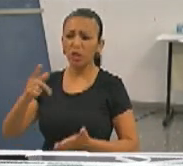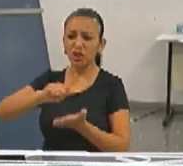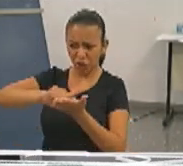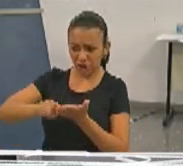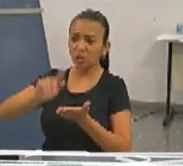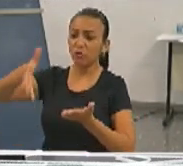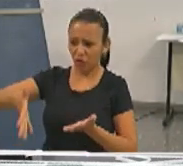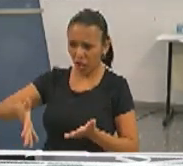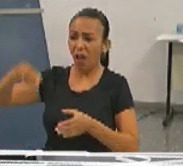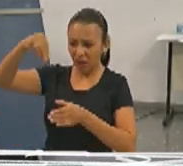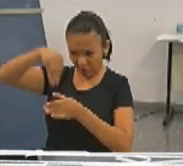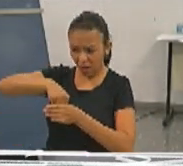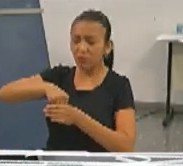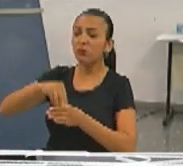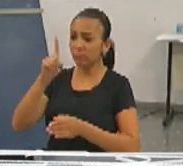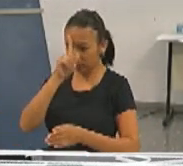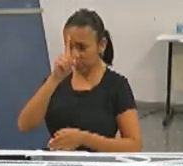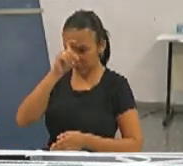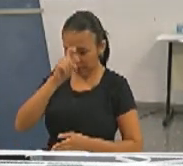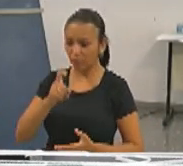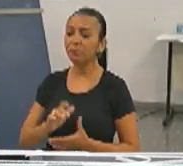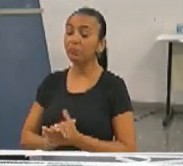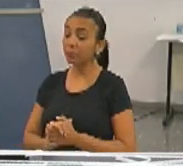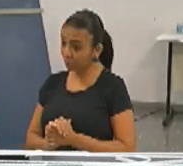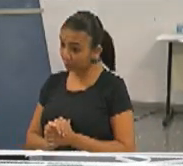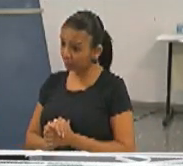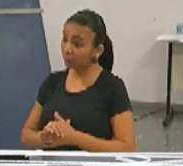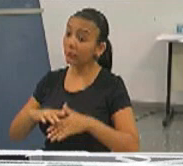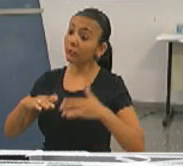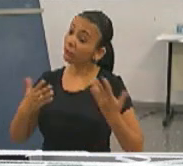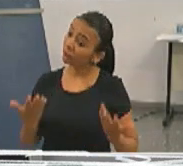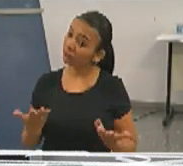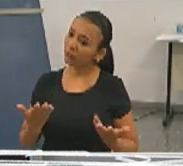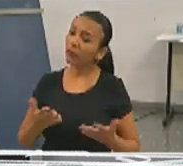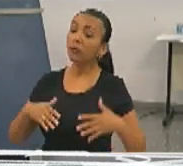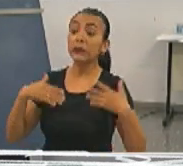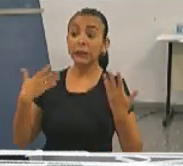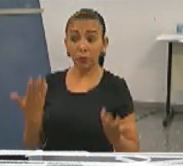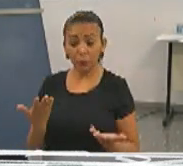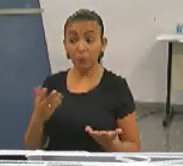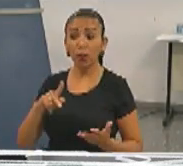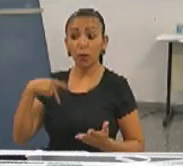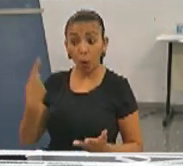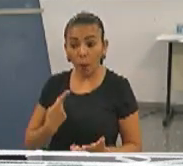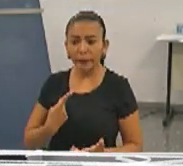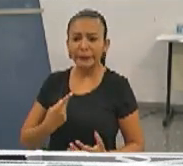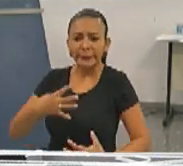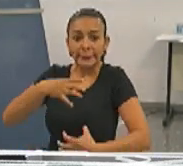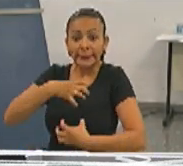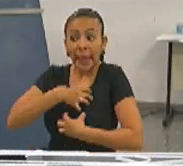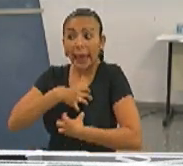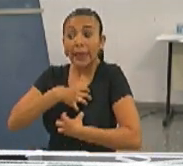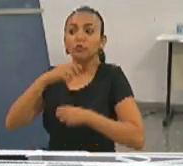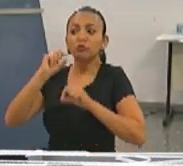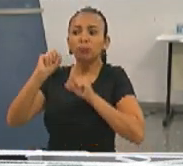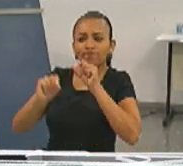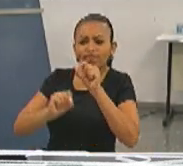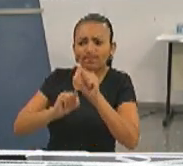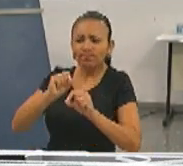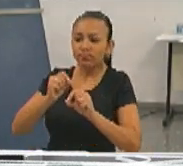né, aqui dentro do hospital. E desde então a gente vem sentindo